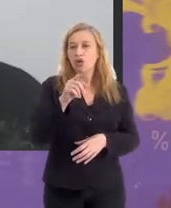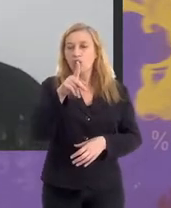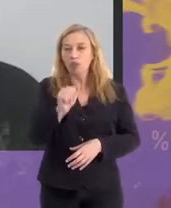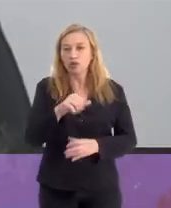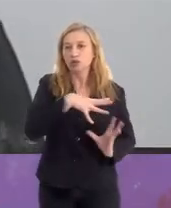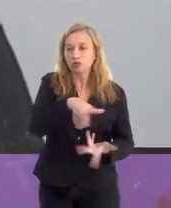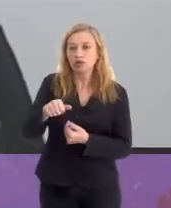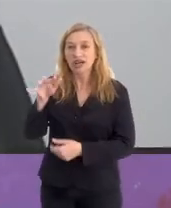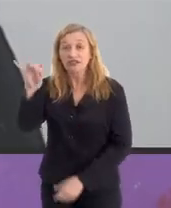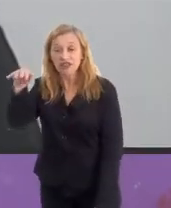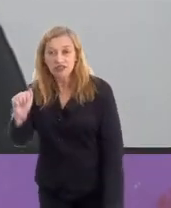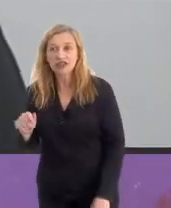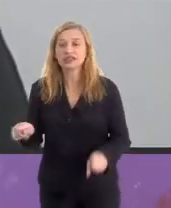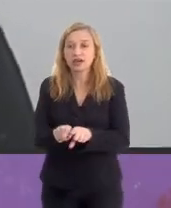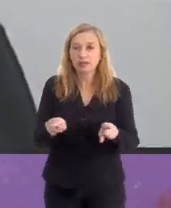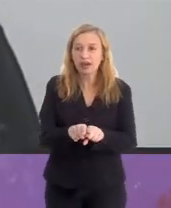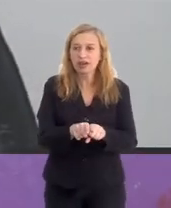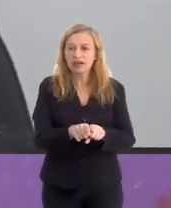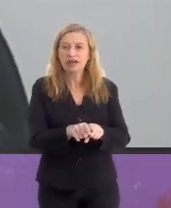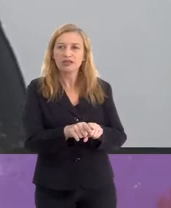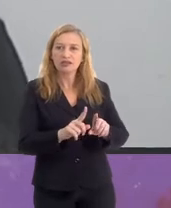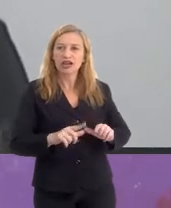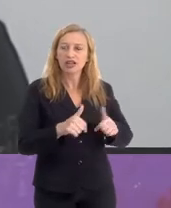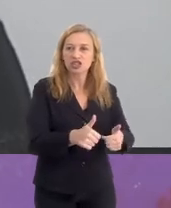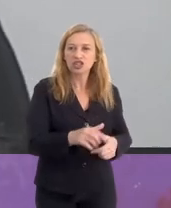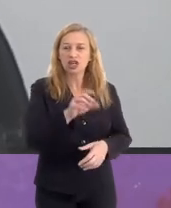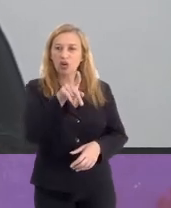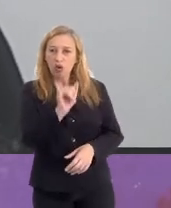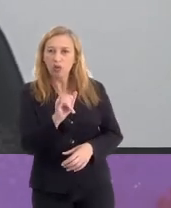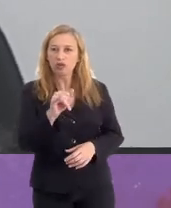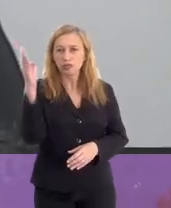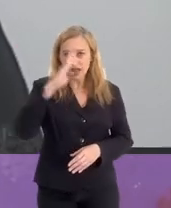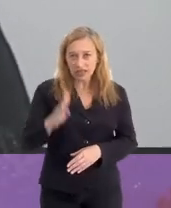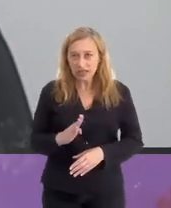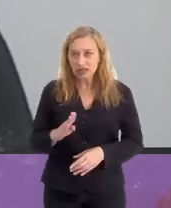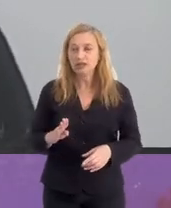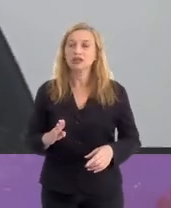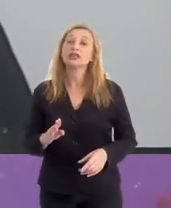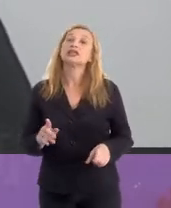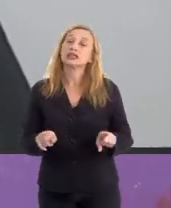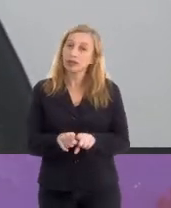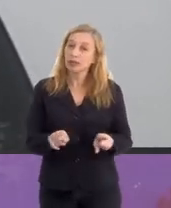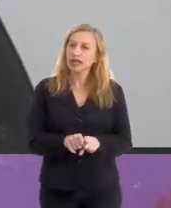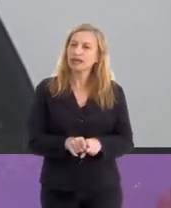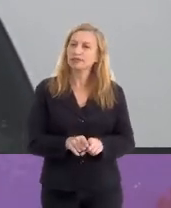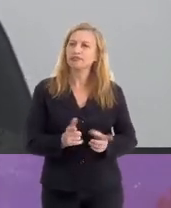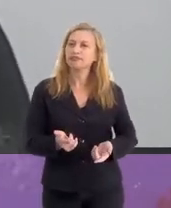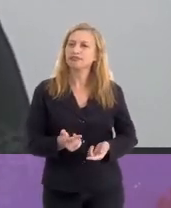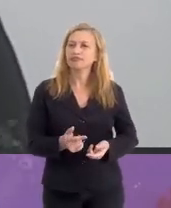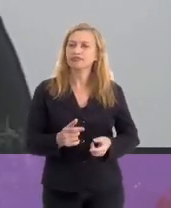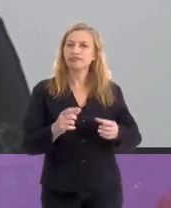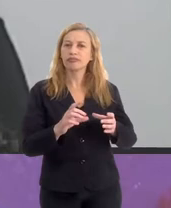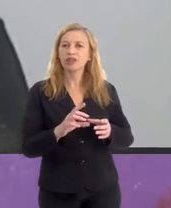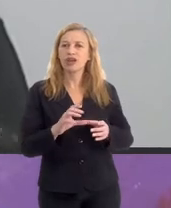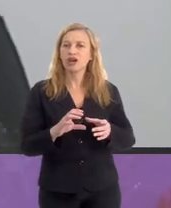amistosos né E que vão respingar também no brasileiro na copa do Brasil e possivelmente